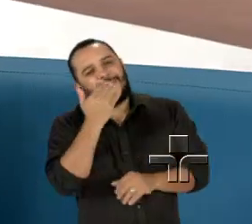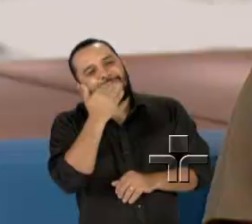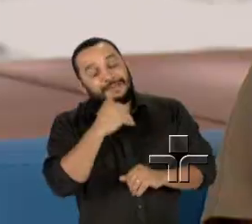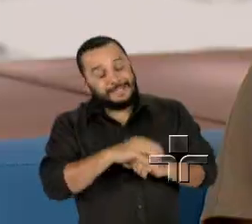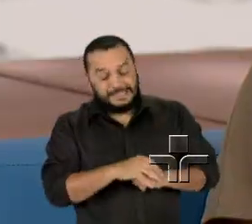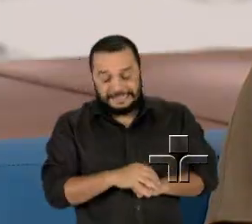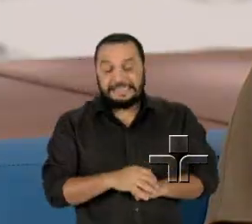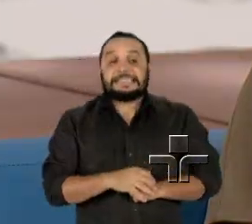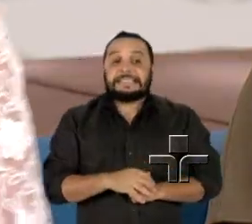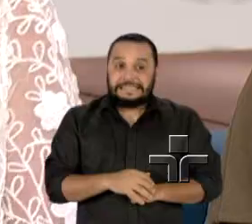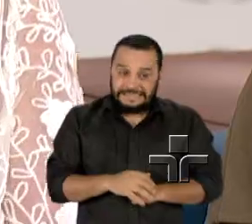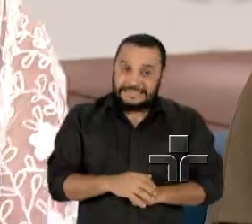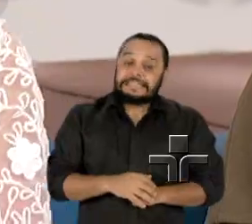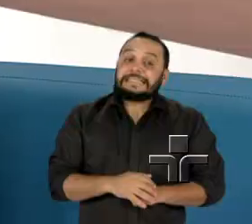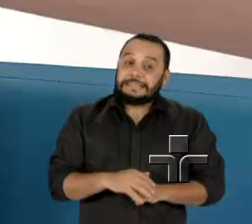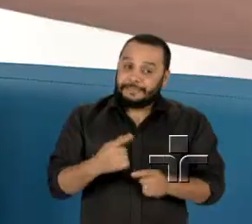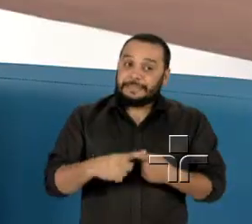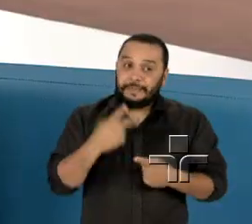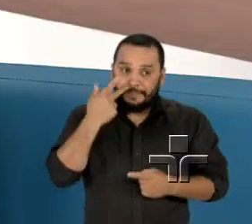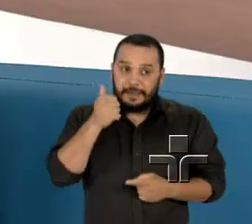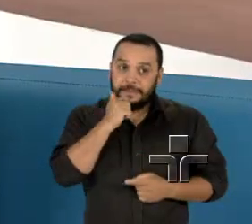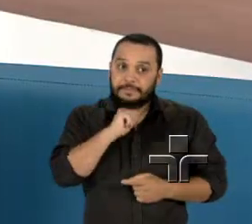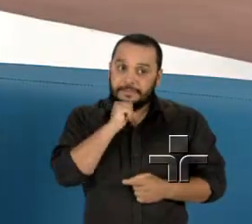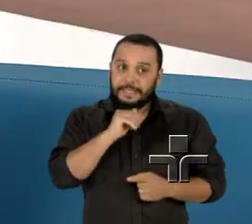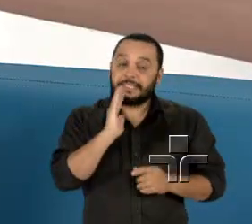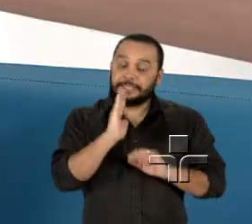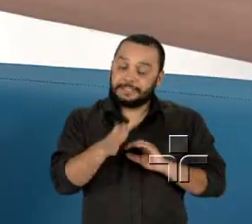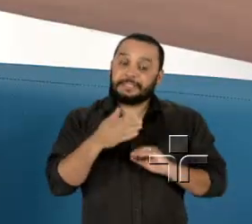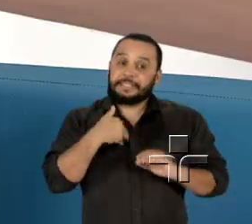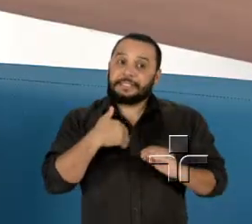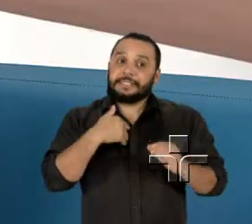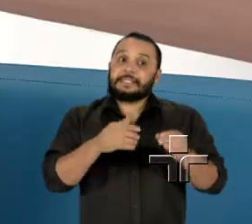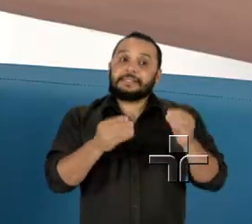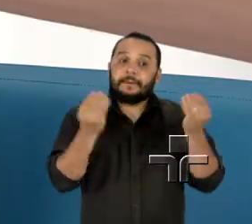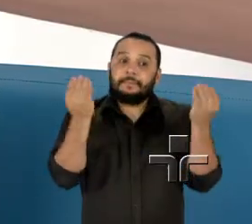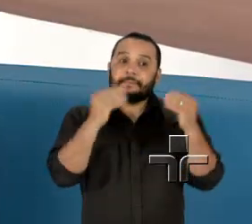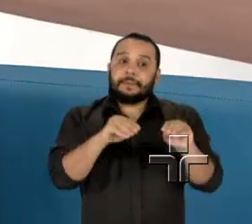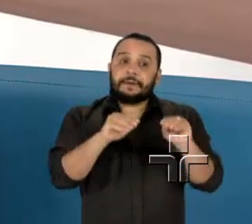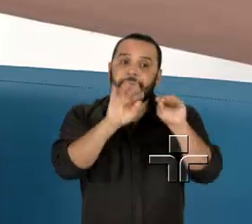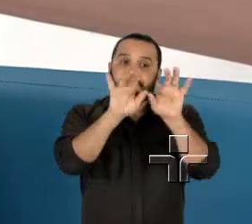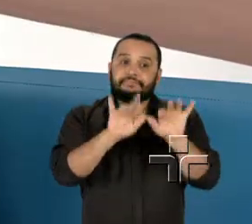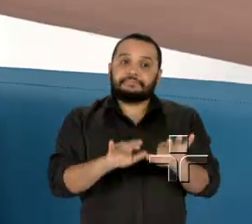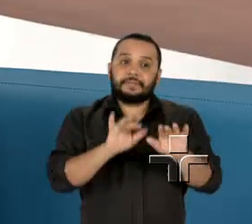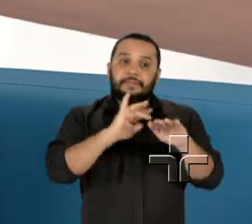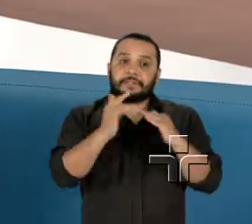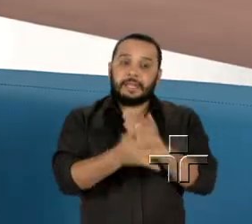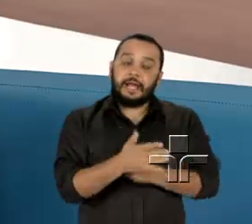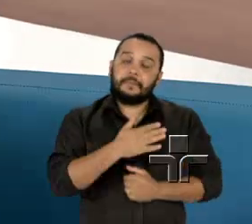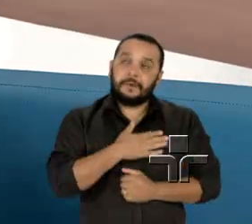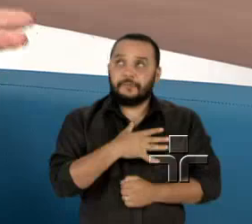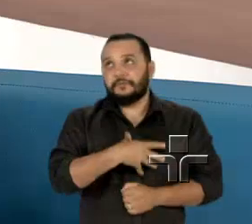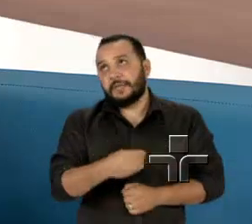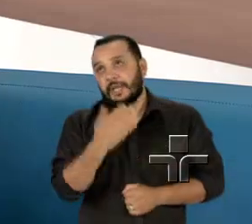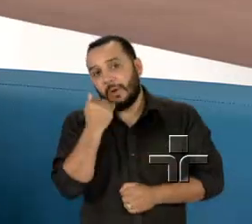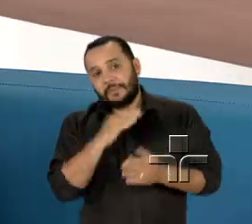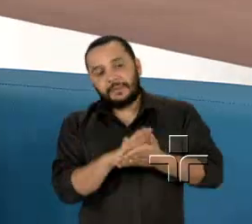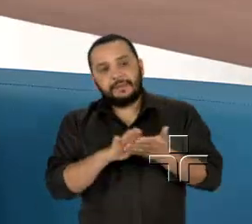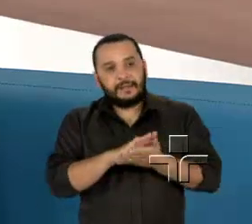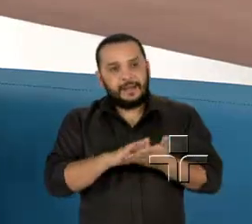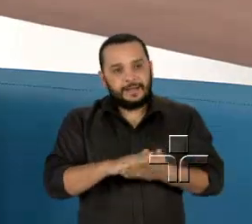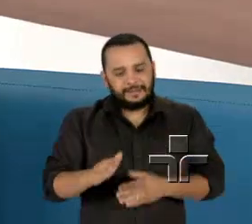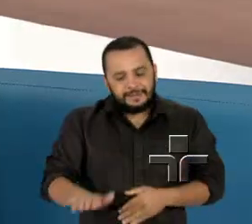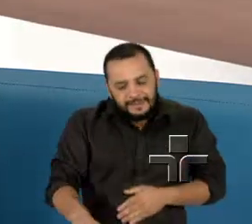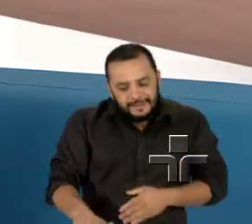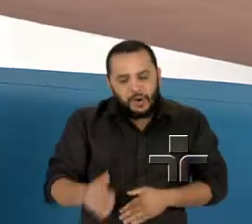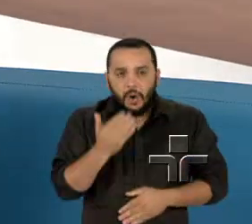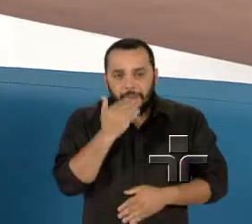olha, os pais e as mães, eles escrevem muito nas nossas redes sociais dizendo: ah, meu filho não come. Ou quando era pequenininho, comia bem,